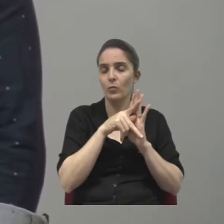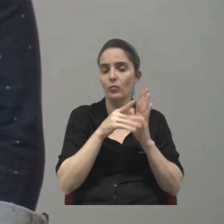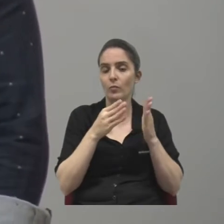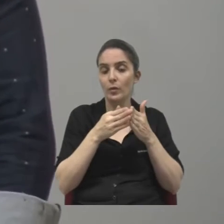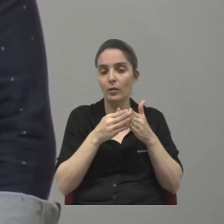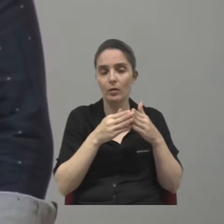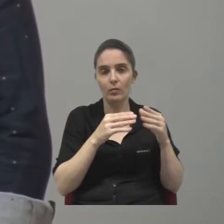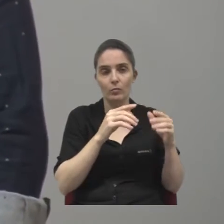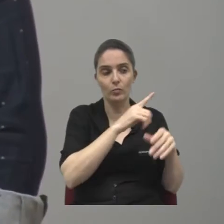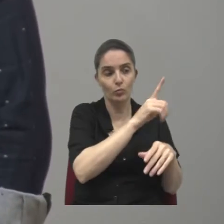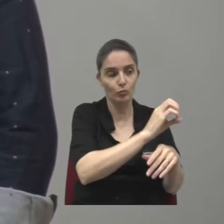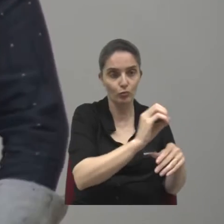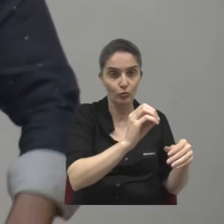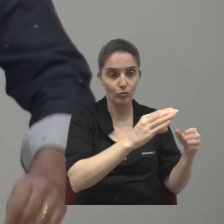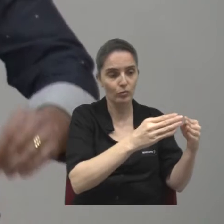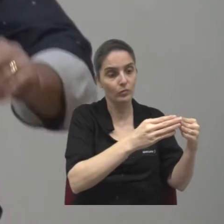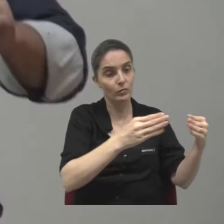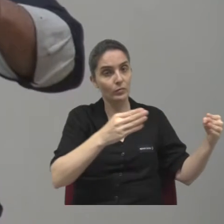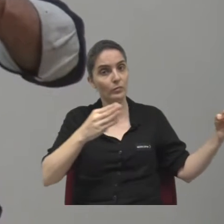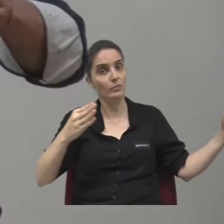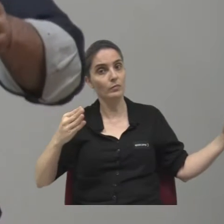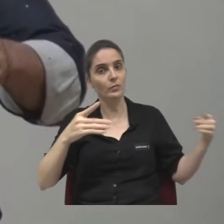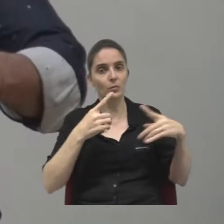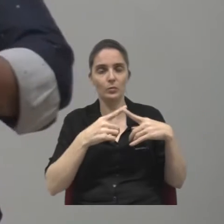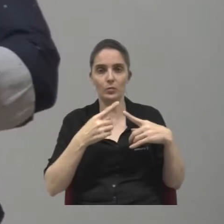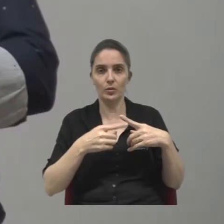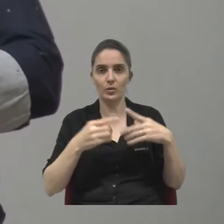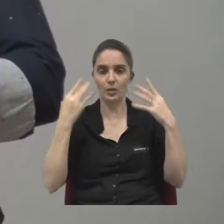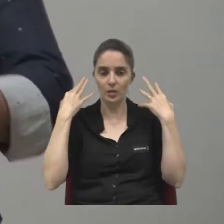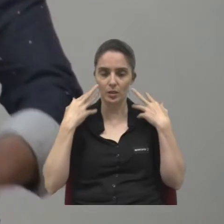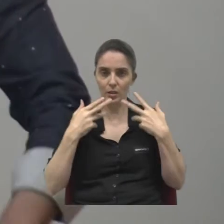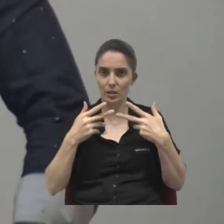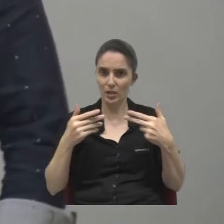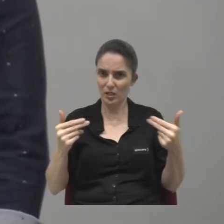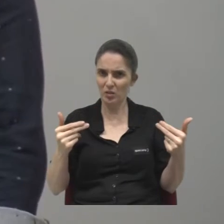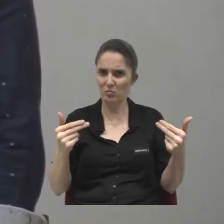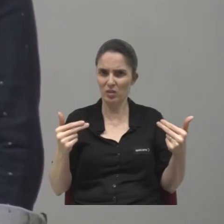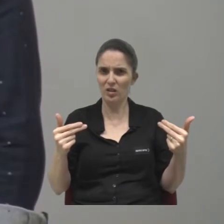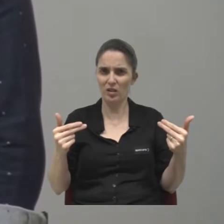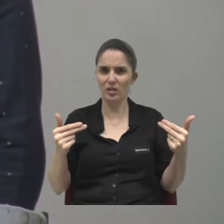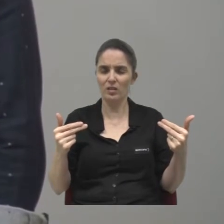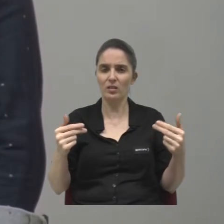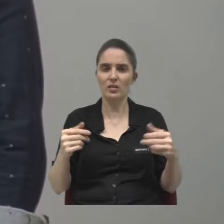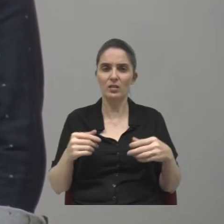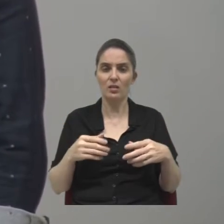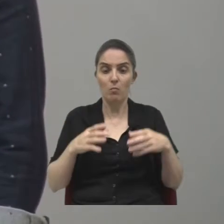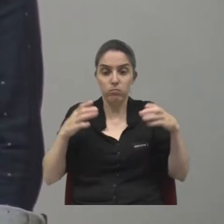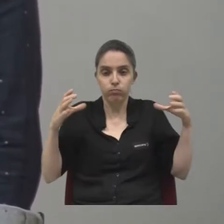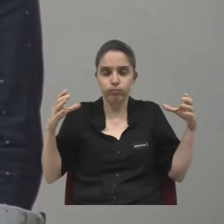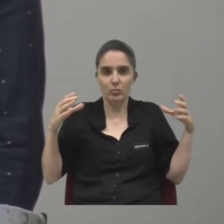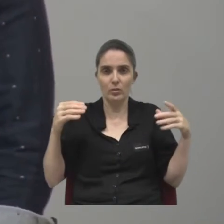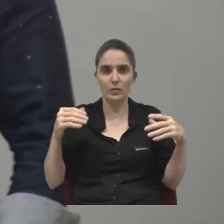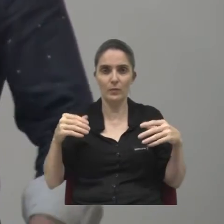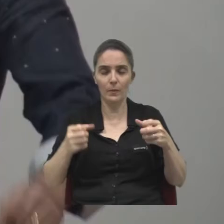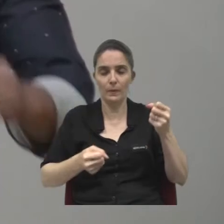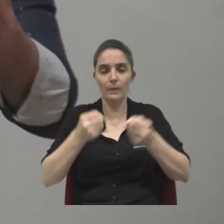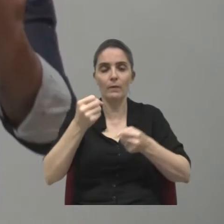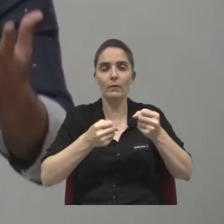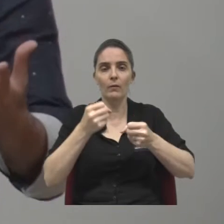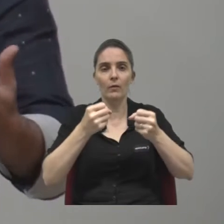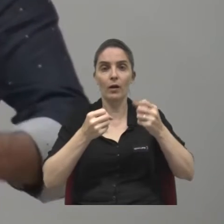sabe que grandes animais aqui são capturados, porque são atropelados. E ao invés da gente ficar custeando animal